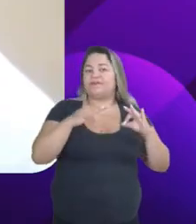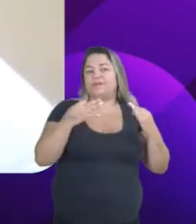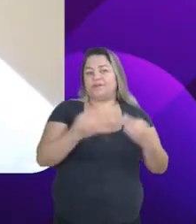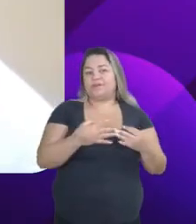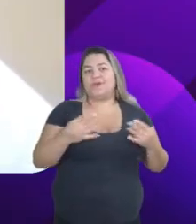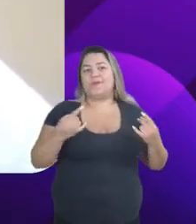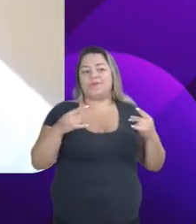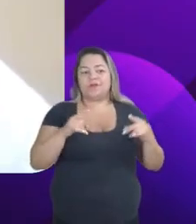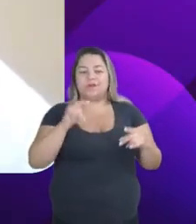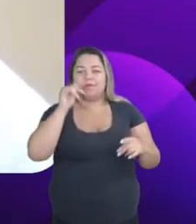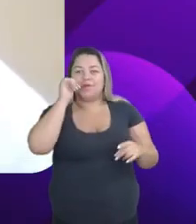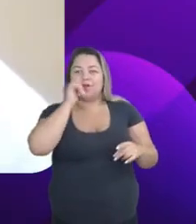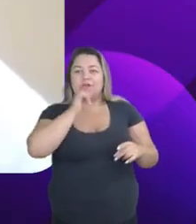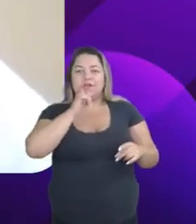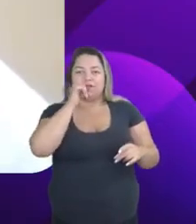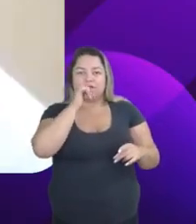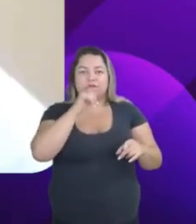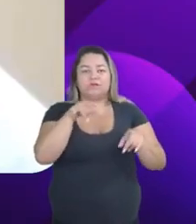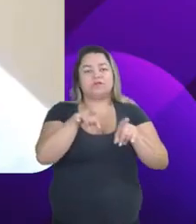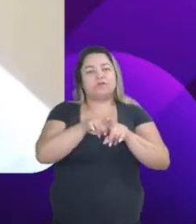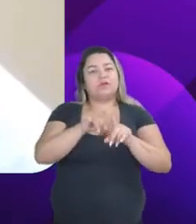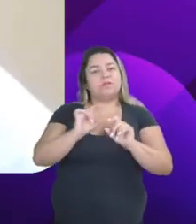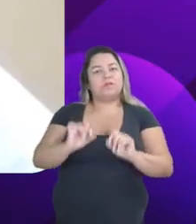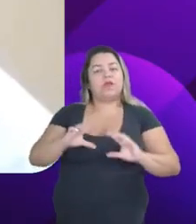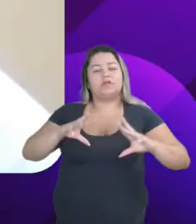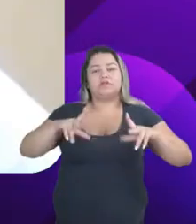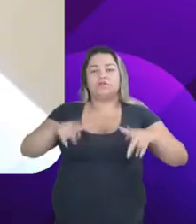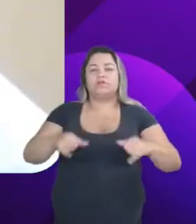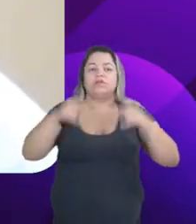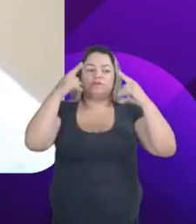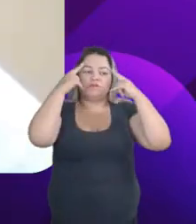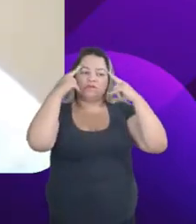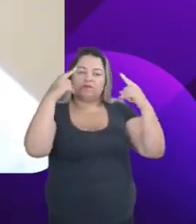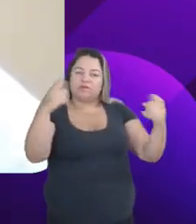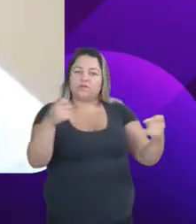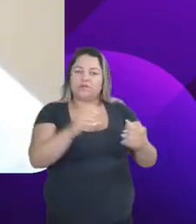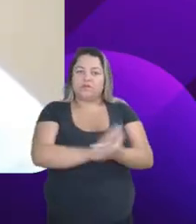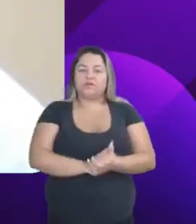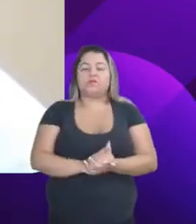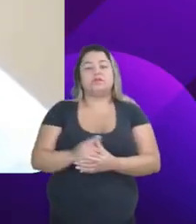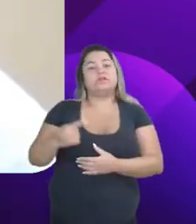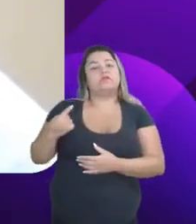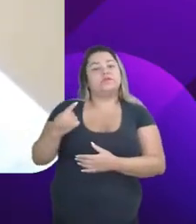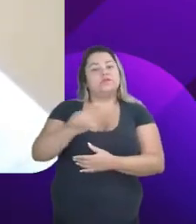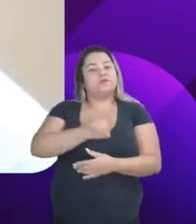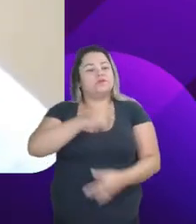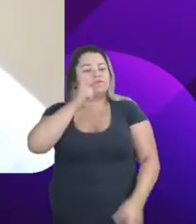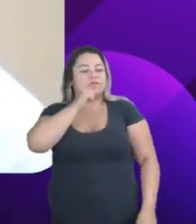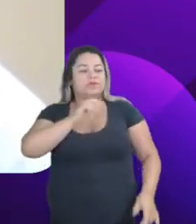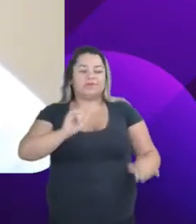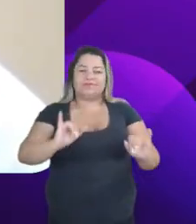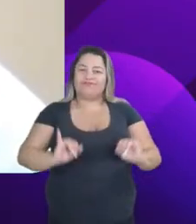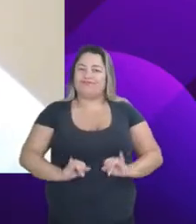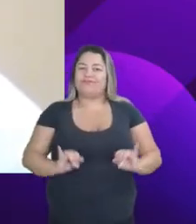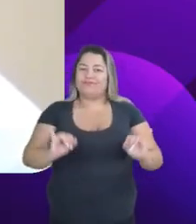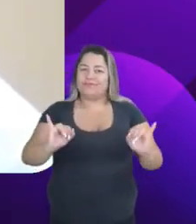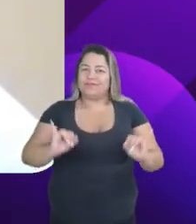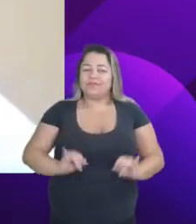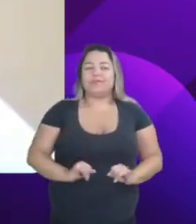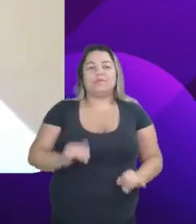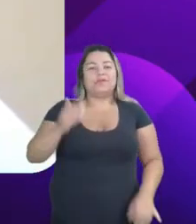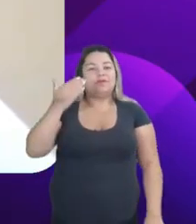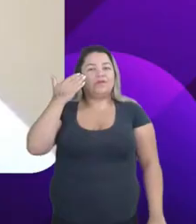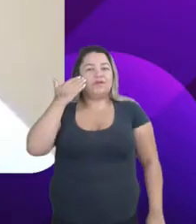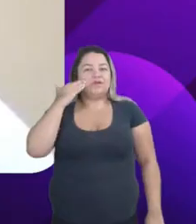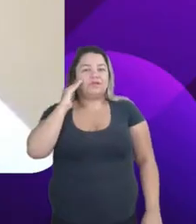mulher, sobre o enfrentamento em específico a todas as violências que nós mulheres sofremos, é imprescindível